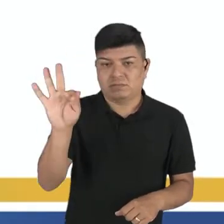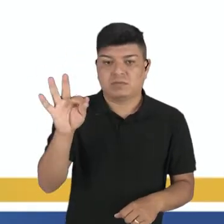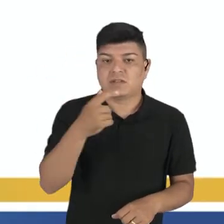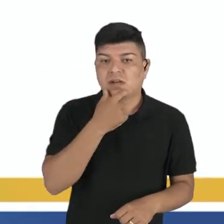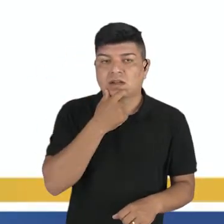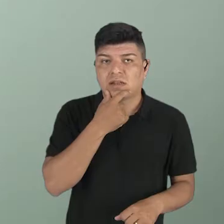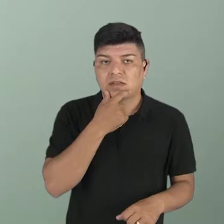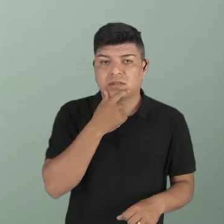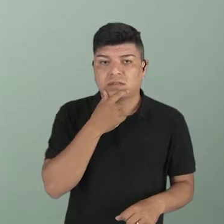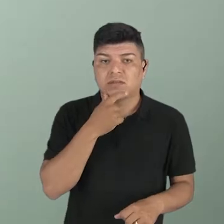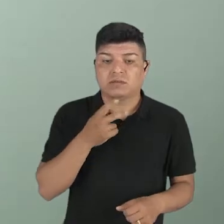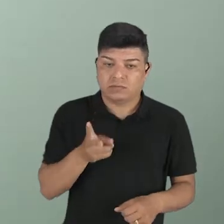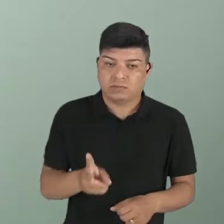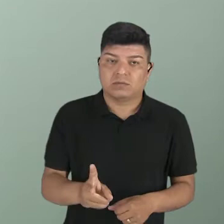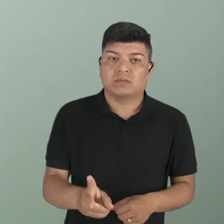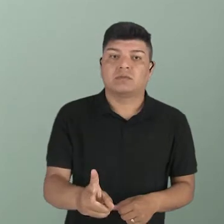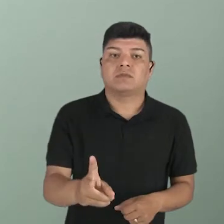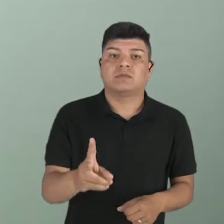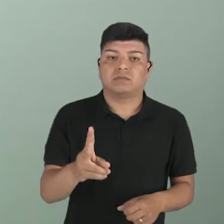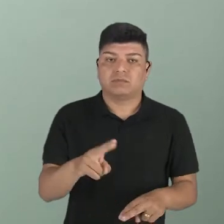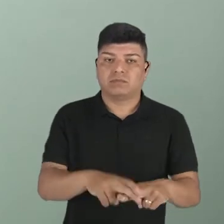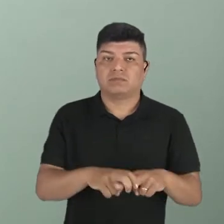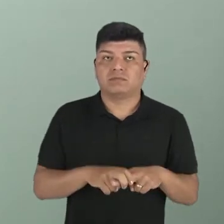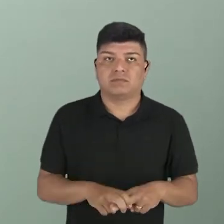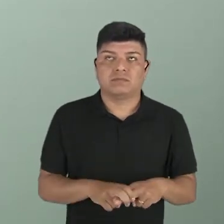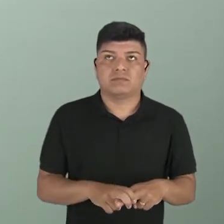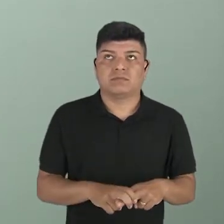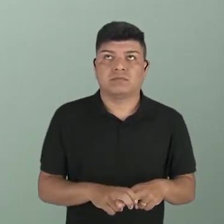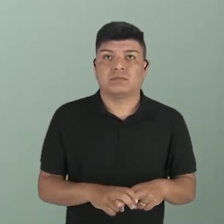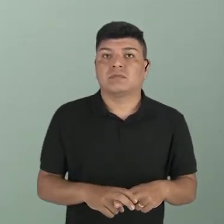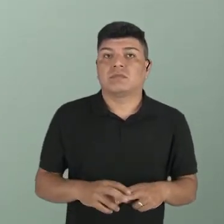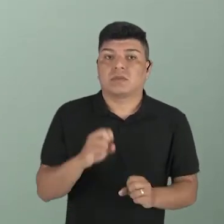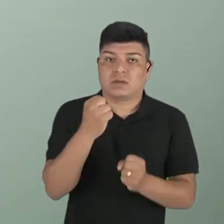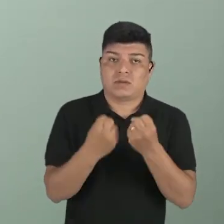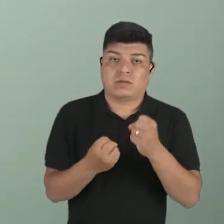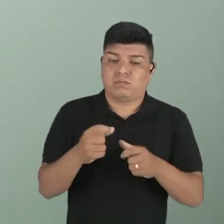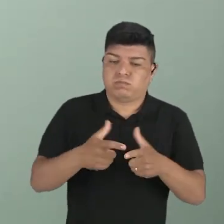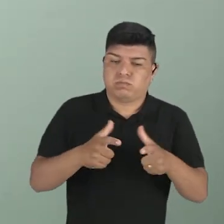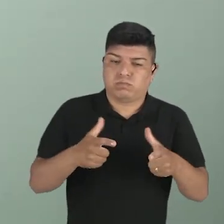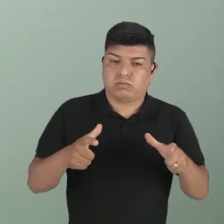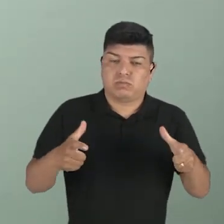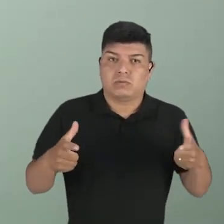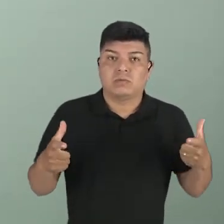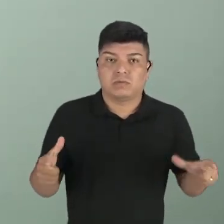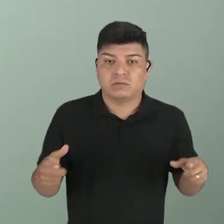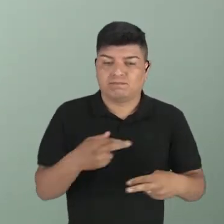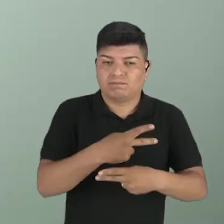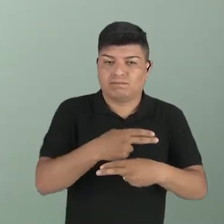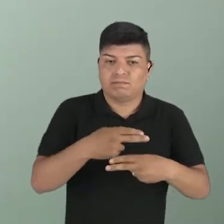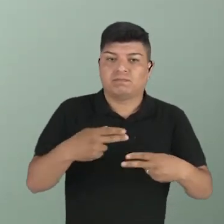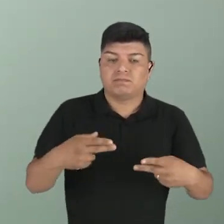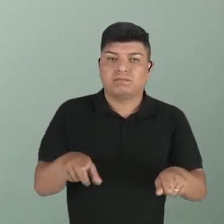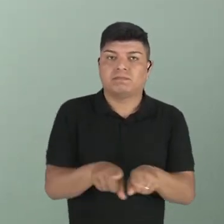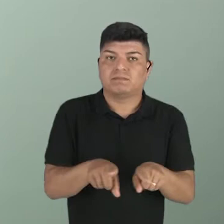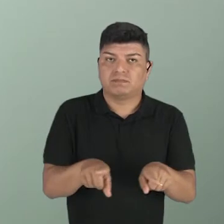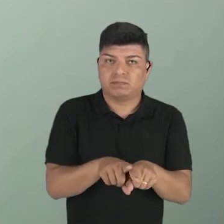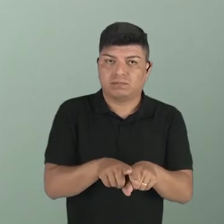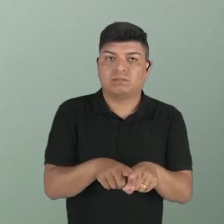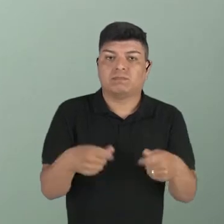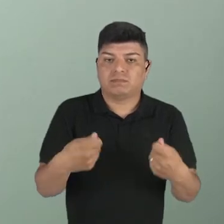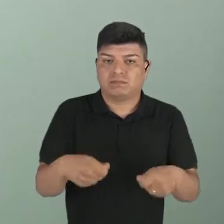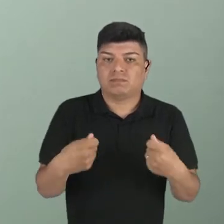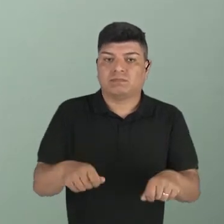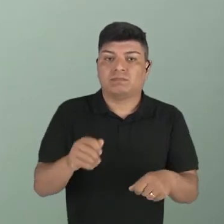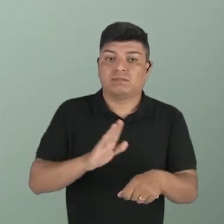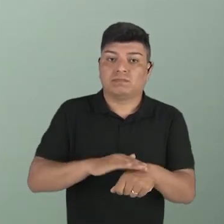né? Para poder continuar, visto que a indústria estava aumentando, os produtos industrializados também, e